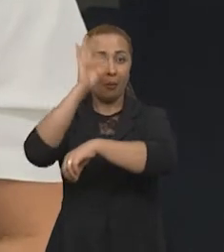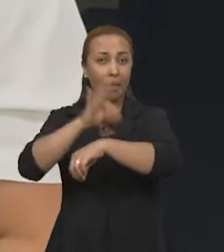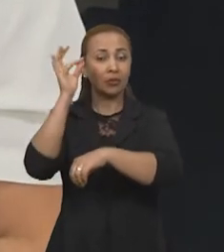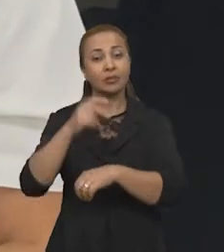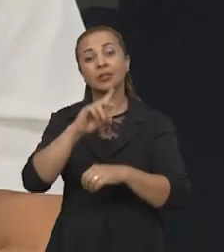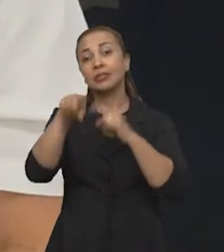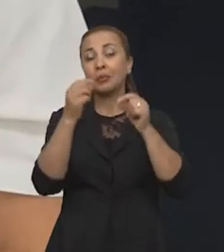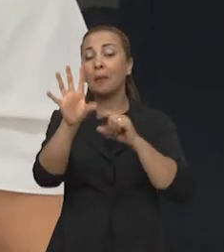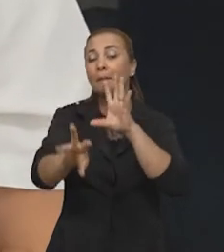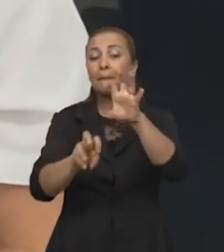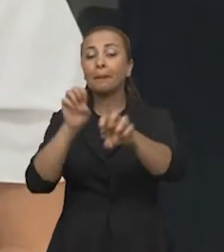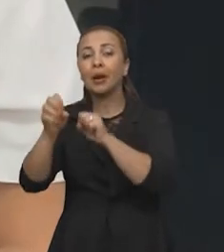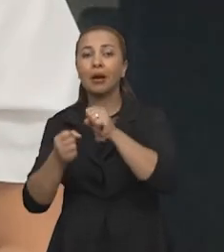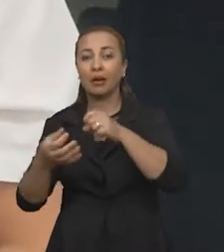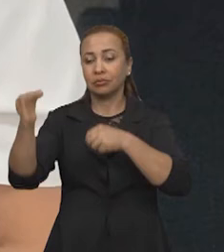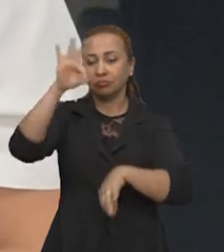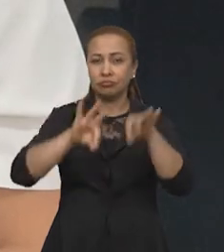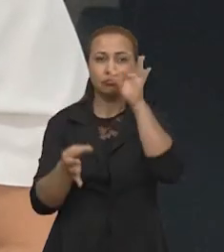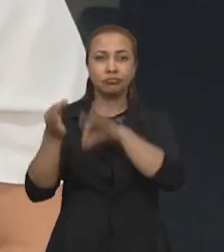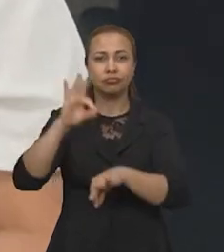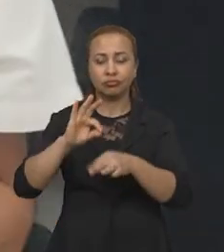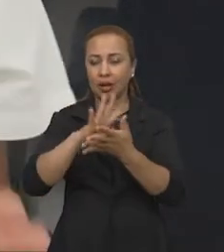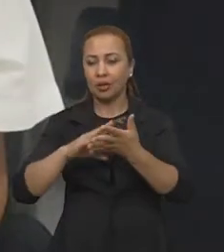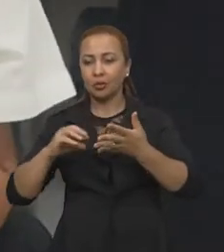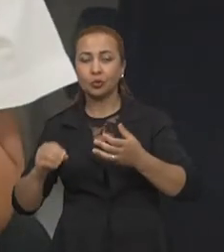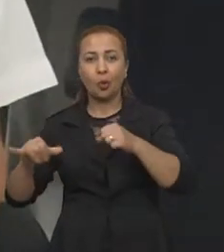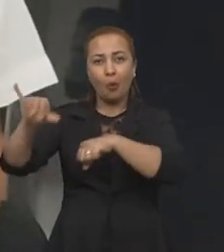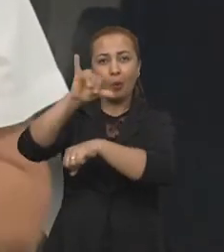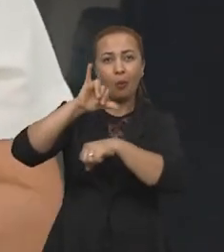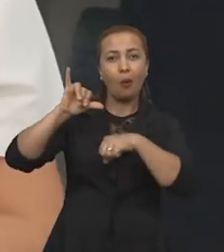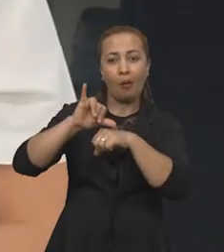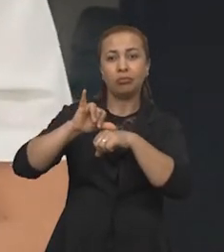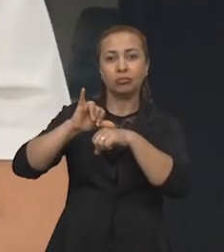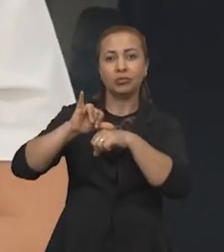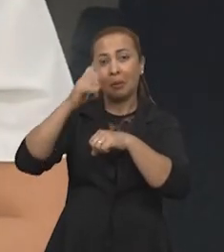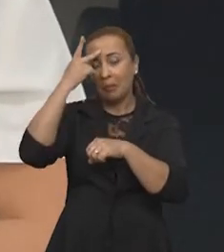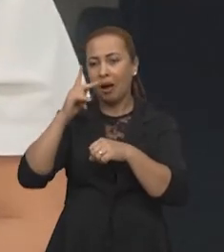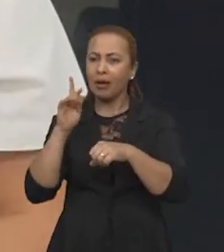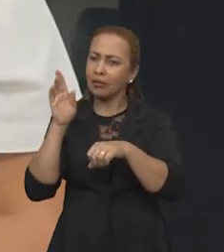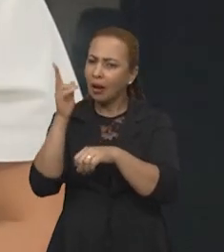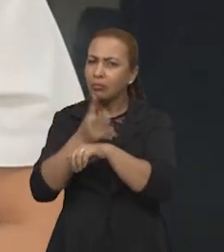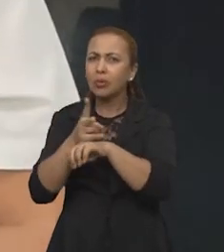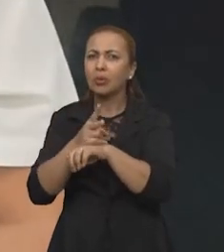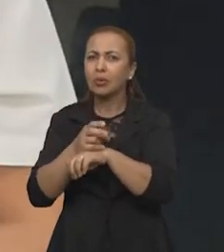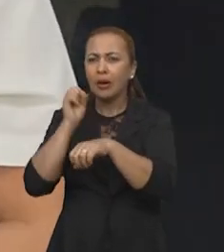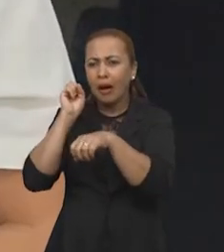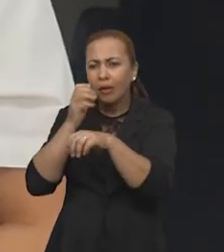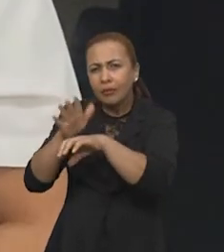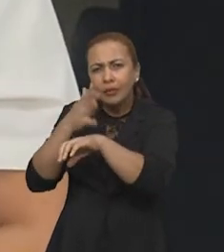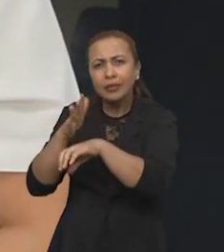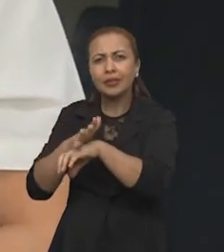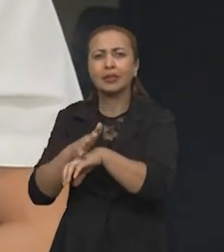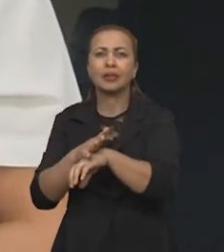para o laboratório, então fazer as diferentes extrações e usar esses extratos para testá-los